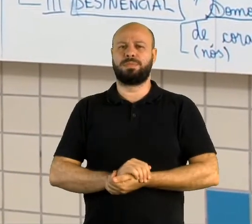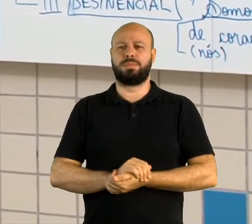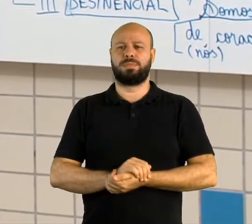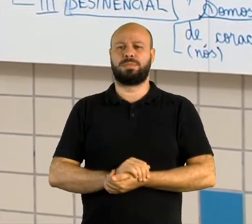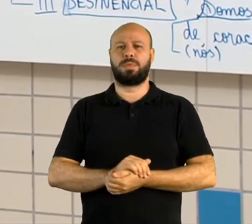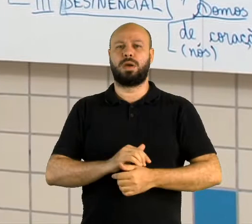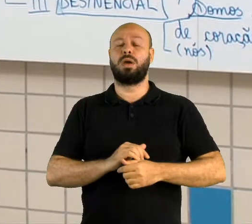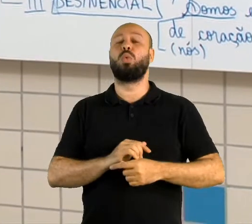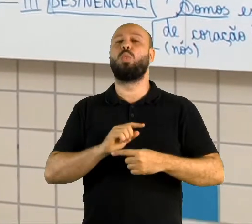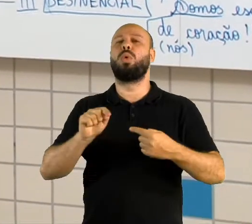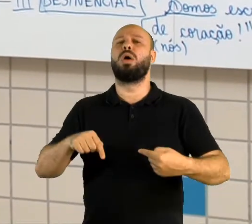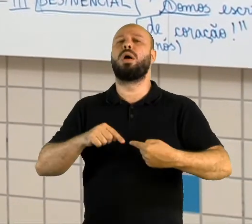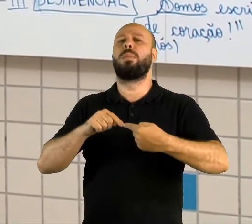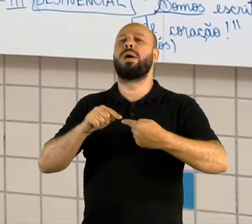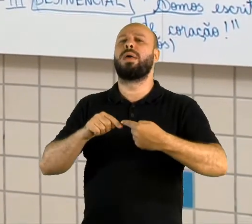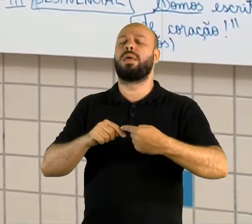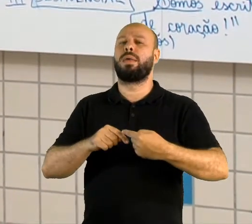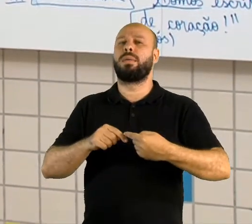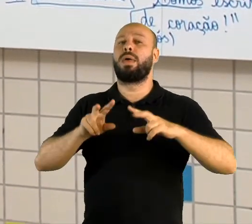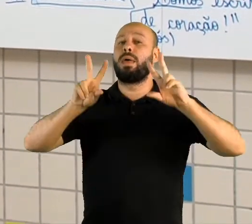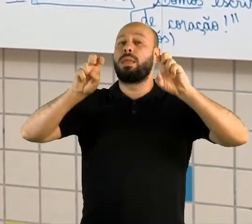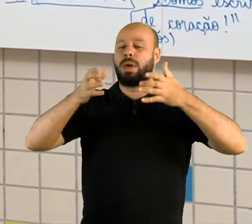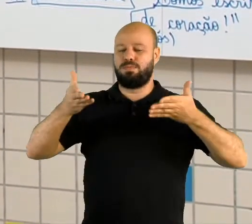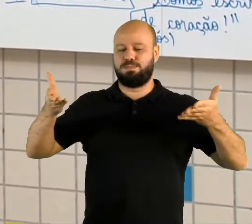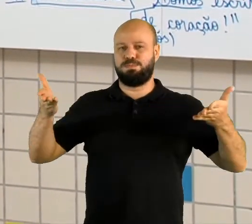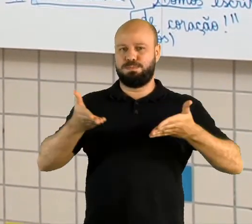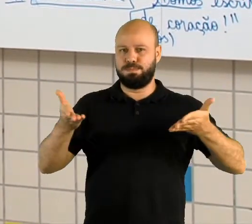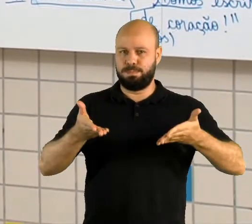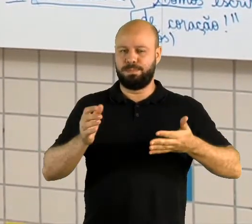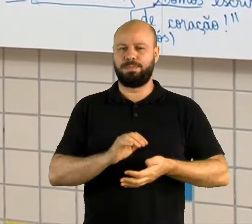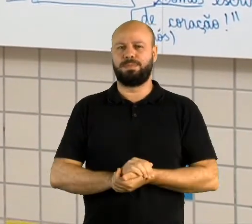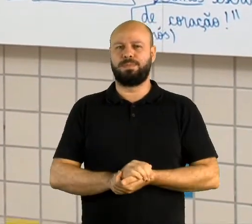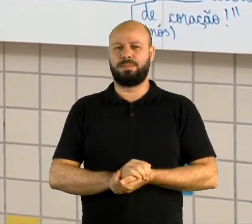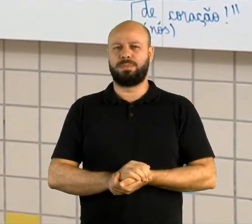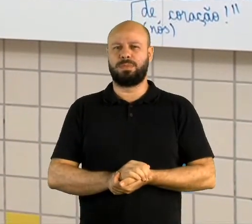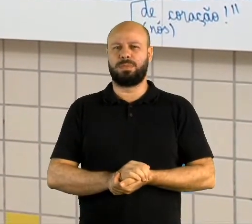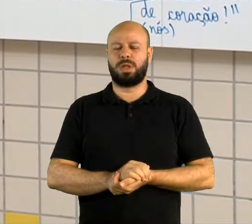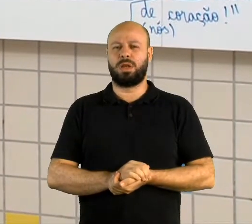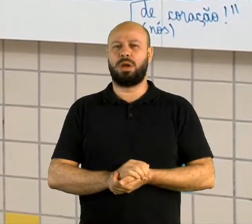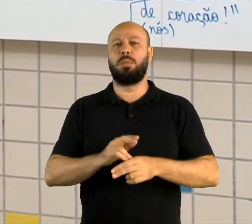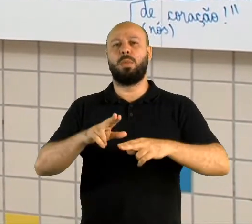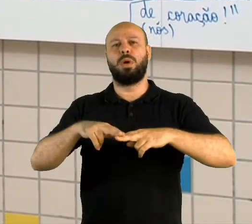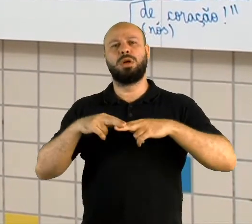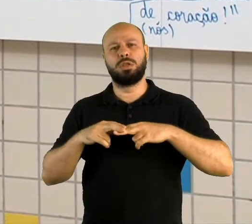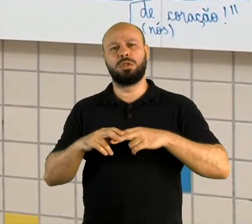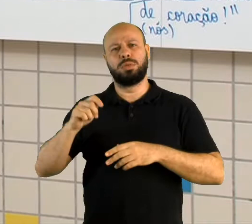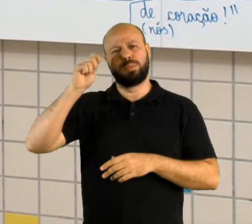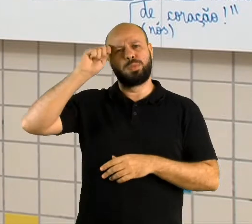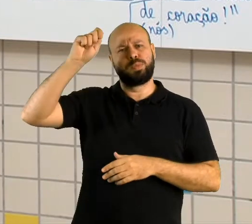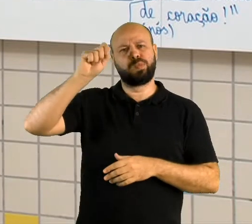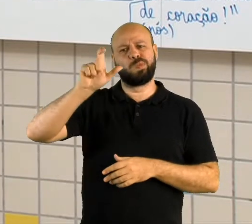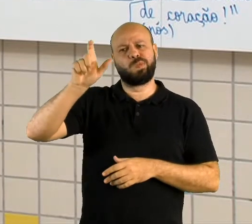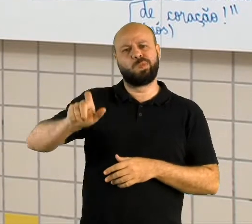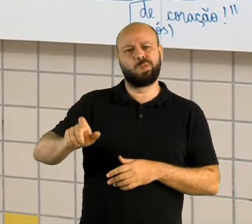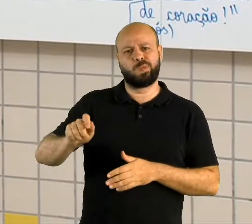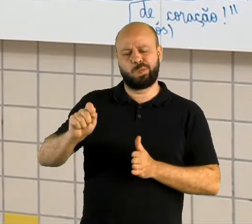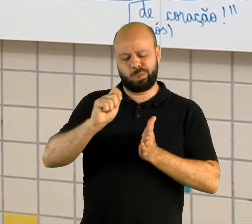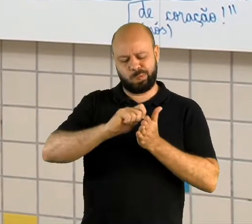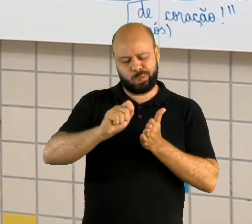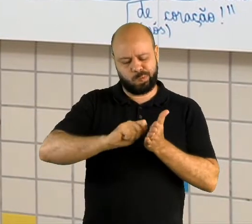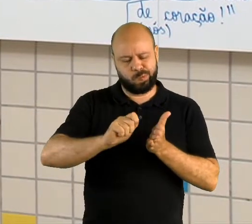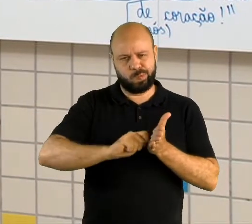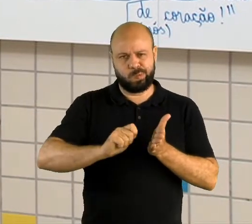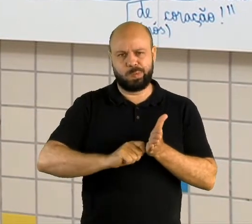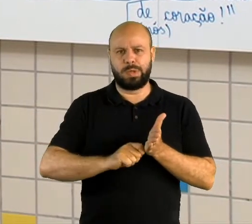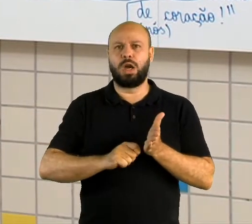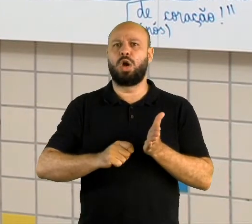Trabalha com um tema atual, por isso que o colunista ele vai ser alguém que tenha conhecimento